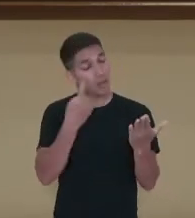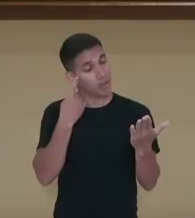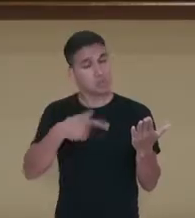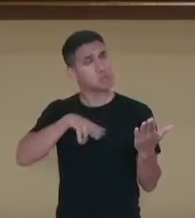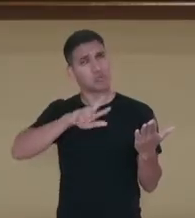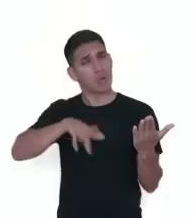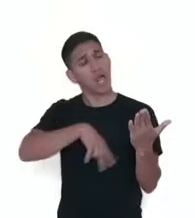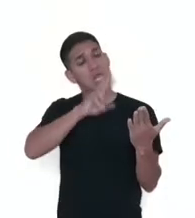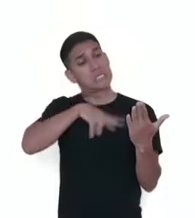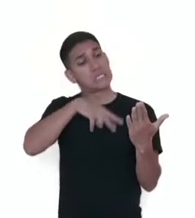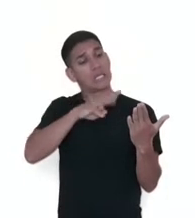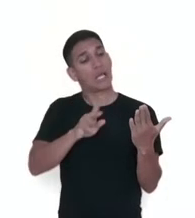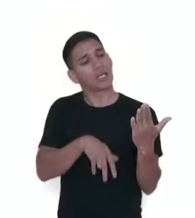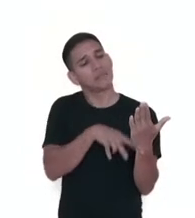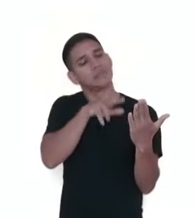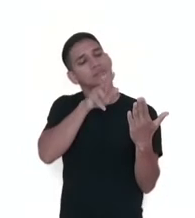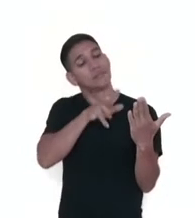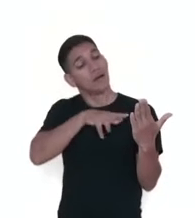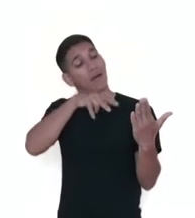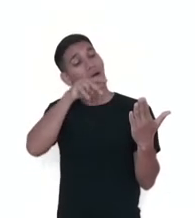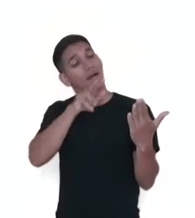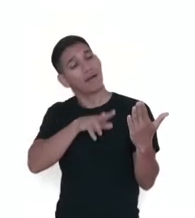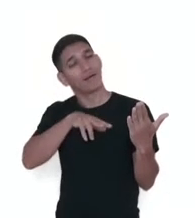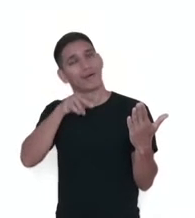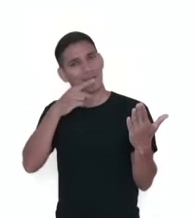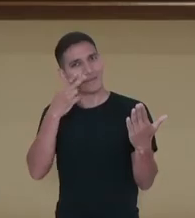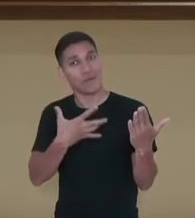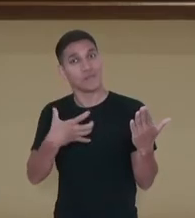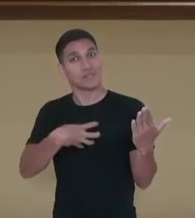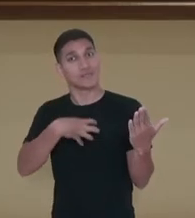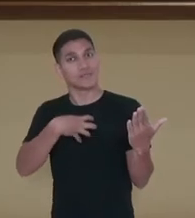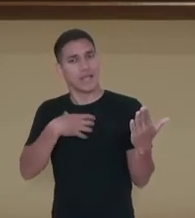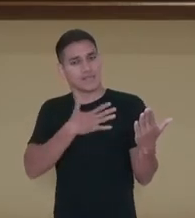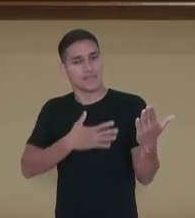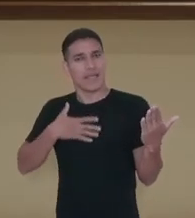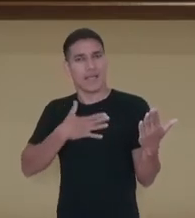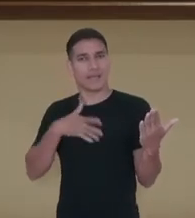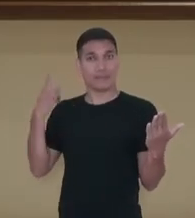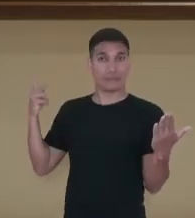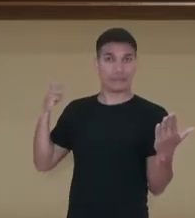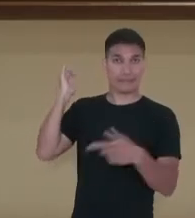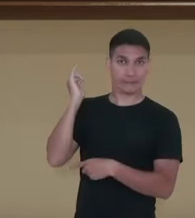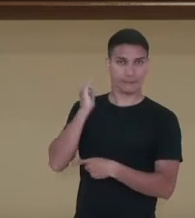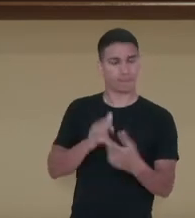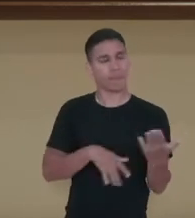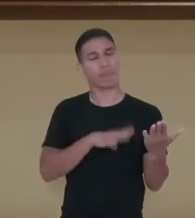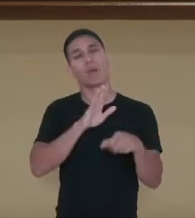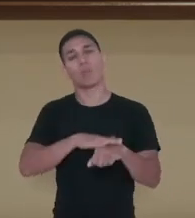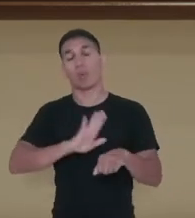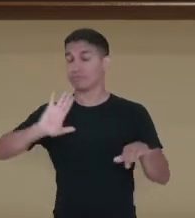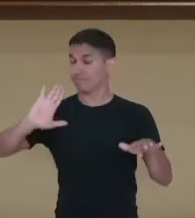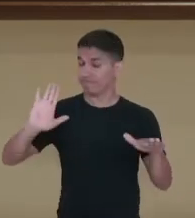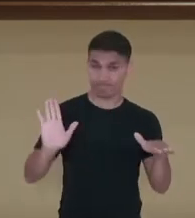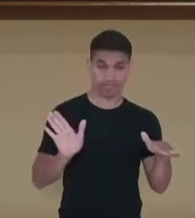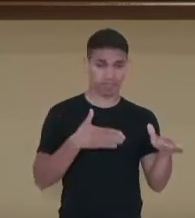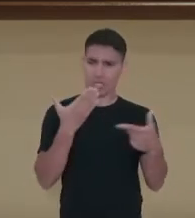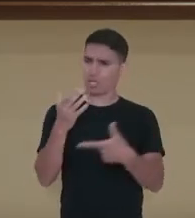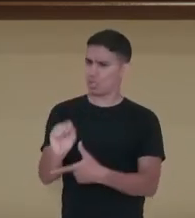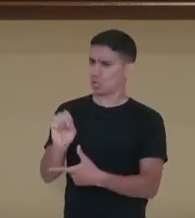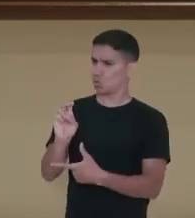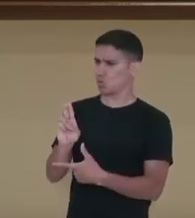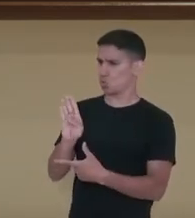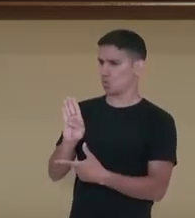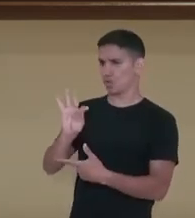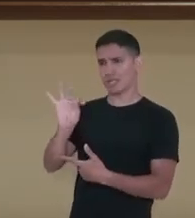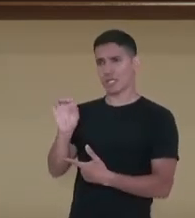deslizava. Então vejam como era prazeroso para ele. Quando de súbito, o é a palavra de